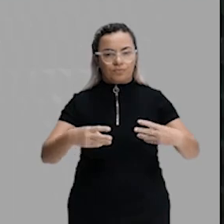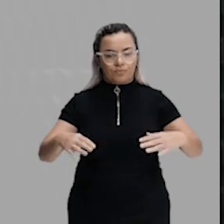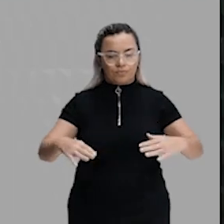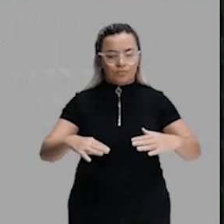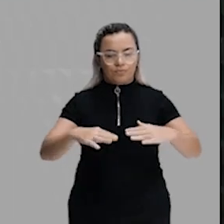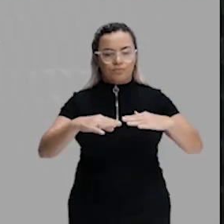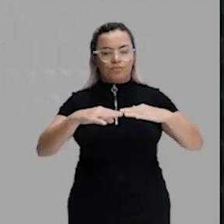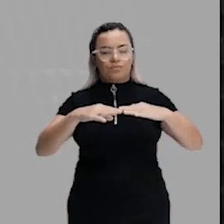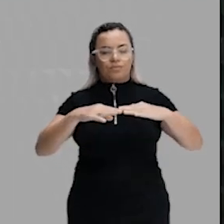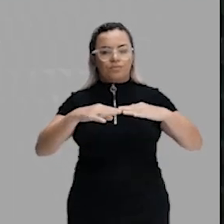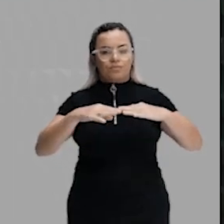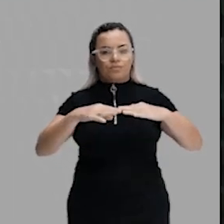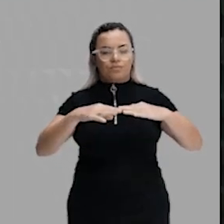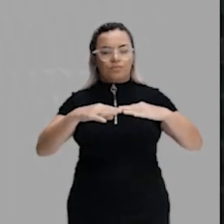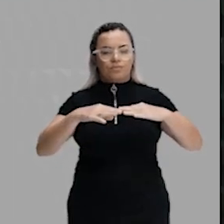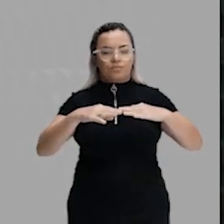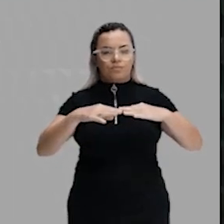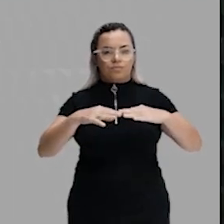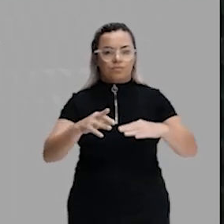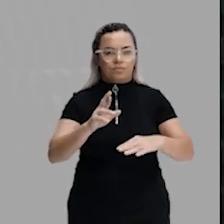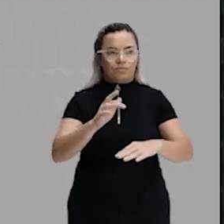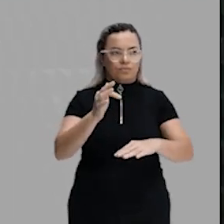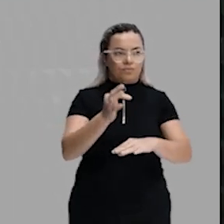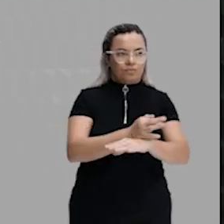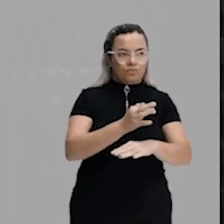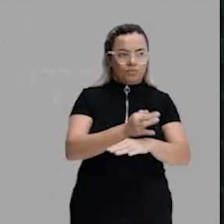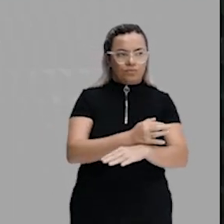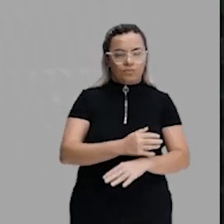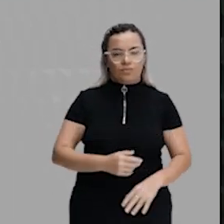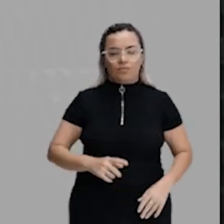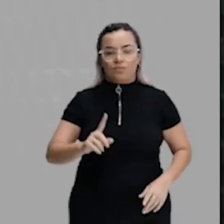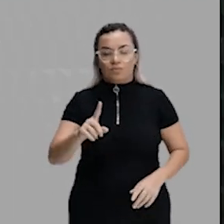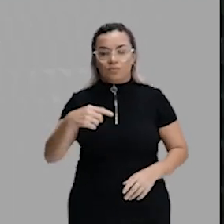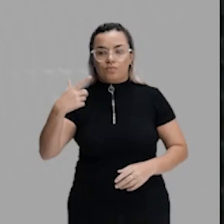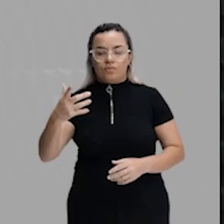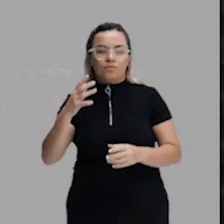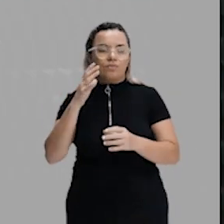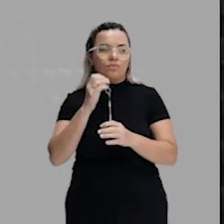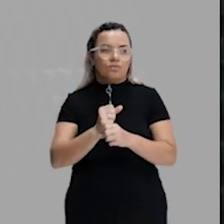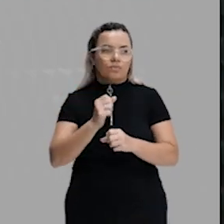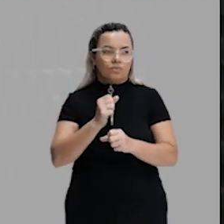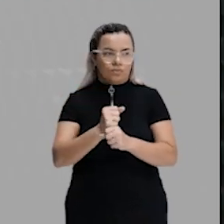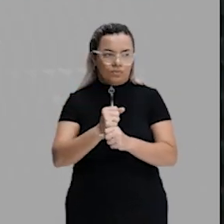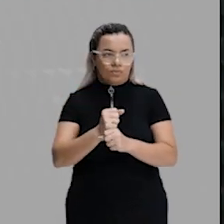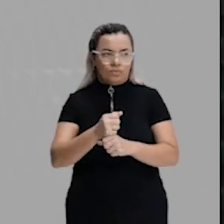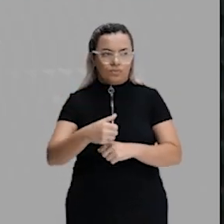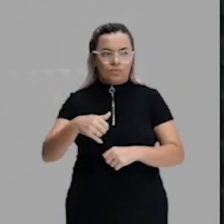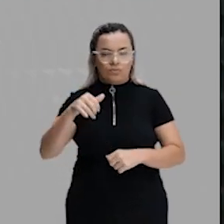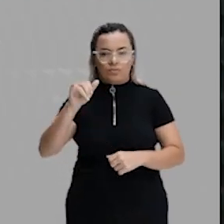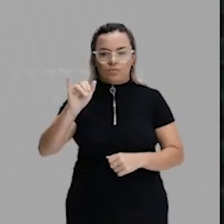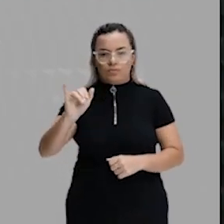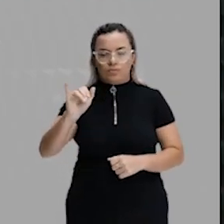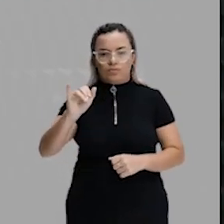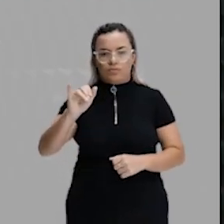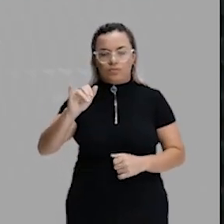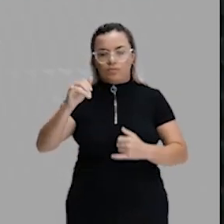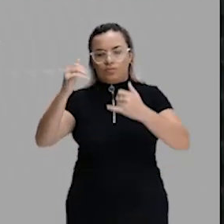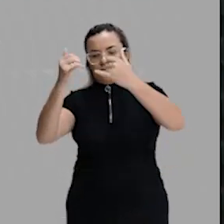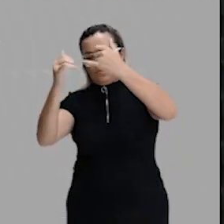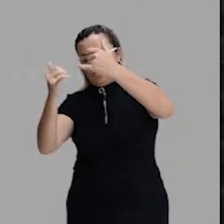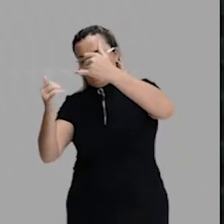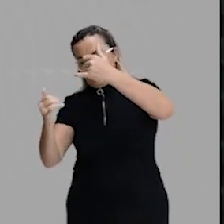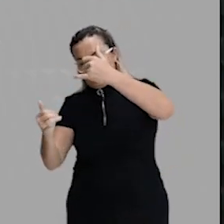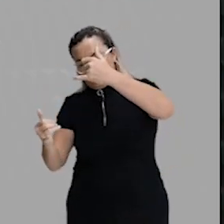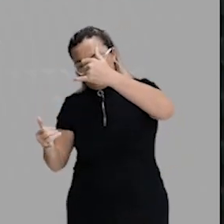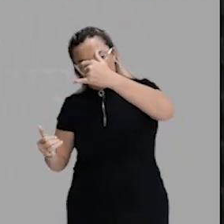vão atravessar os resistores, irão se somar quando chegar aqui neste outro nó, voltando a ser